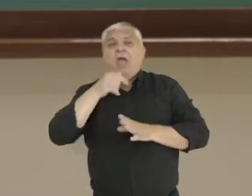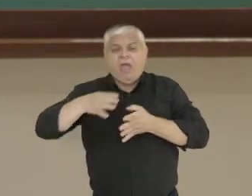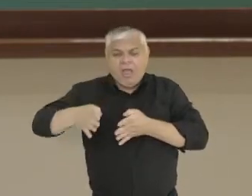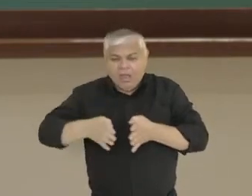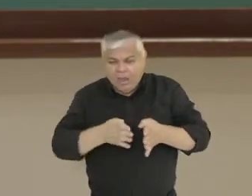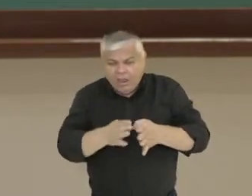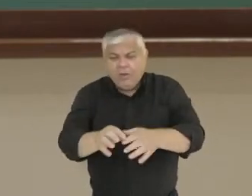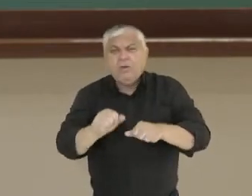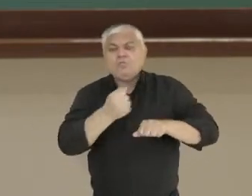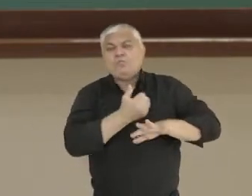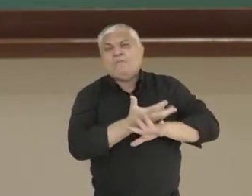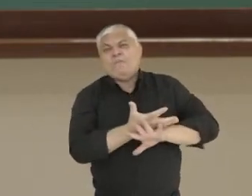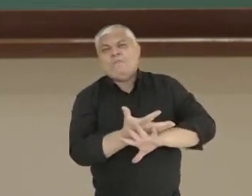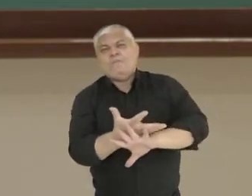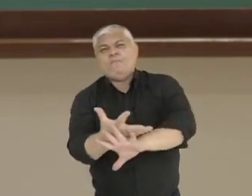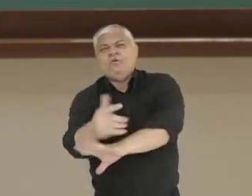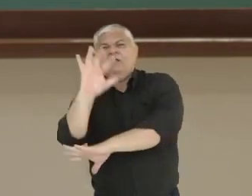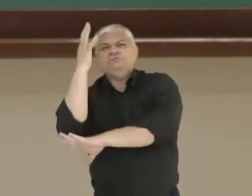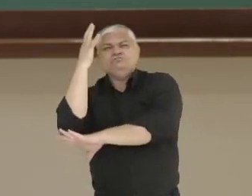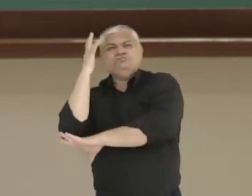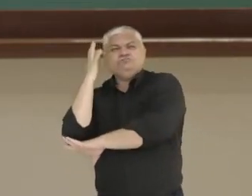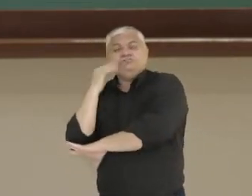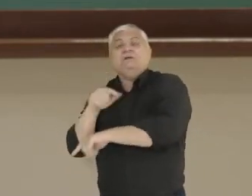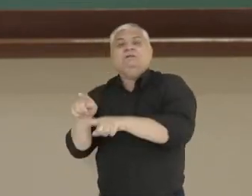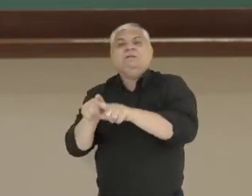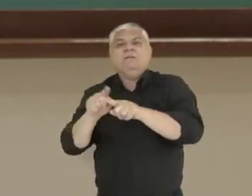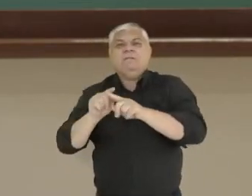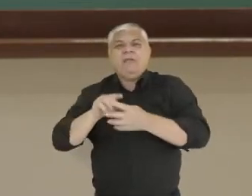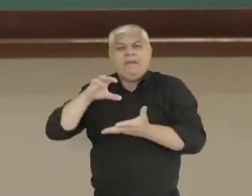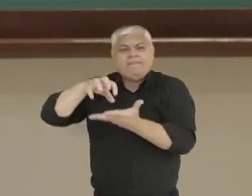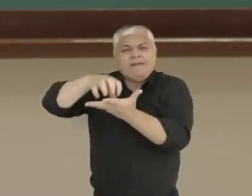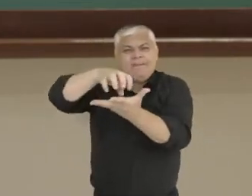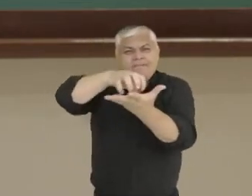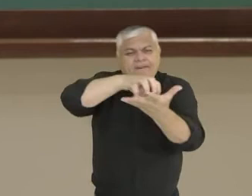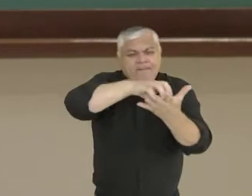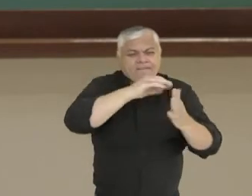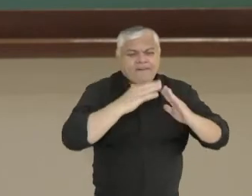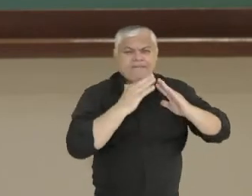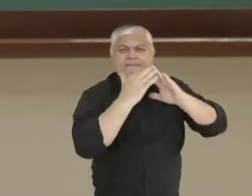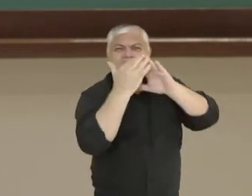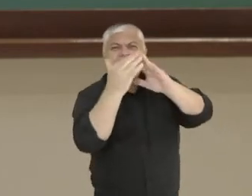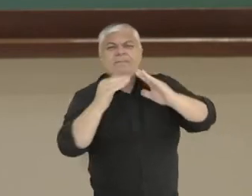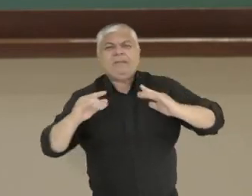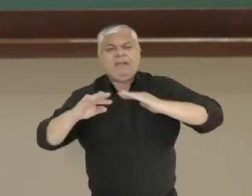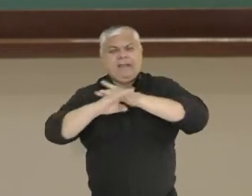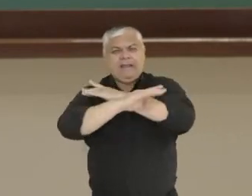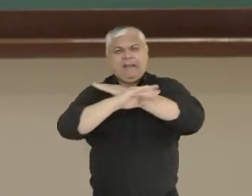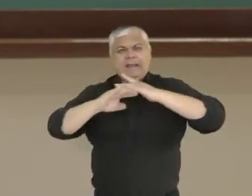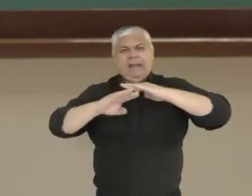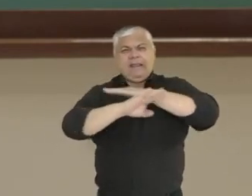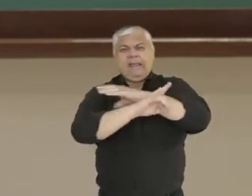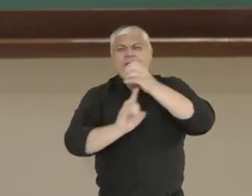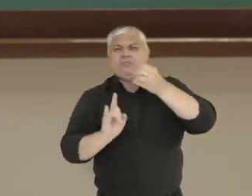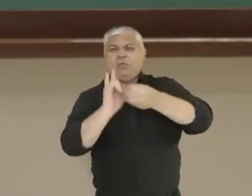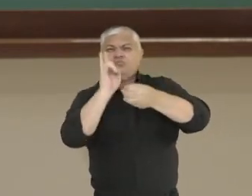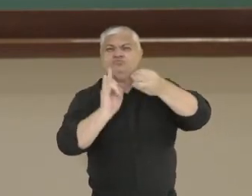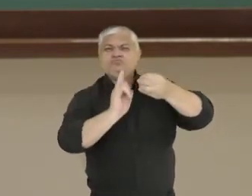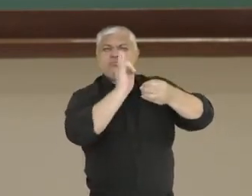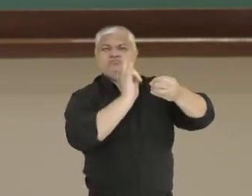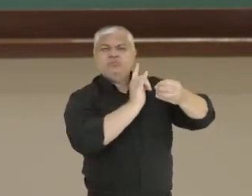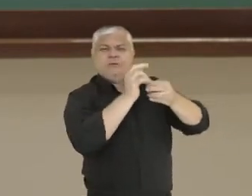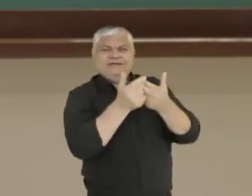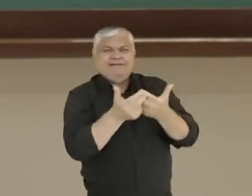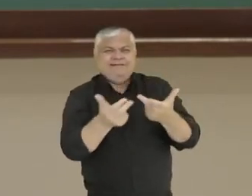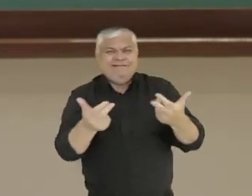desmatamento, cobertura vegetal, percentual de ocupação, população urbana, enfim, uma infinidade de informações que podem